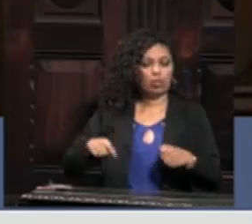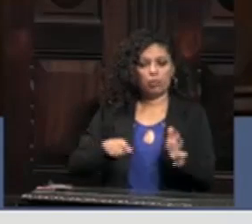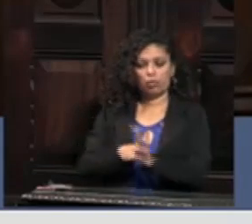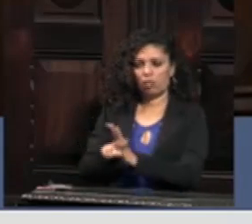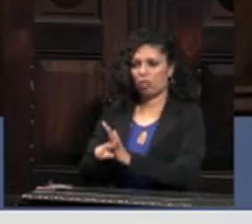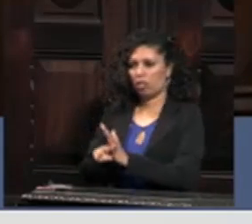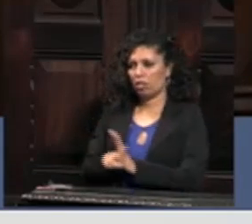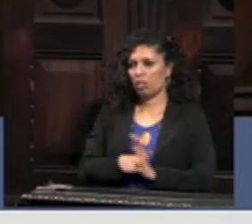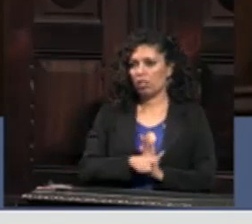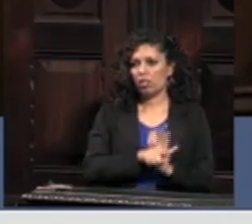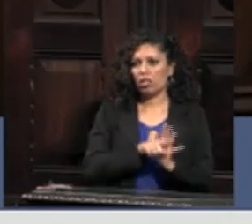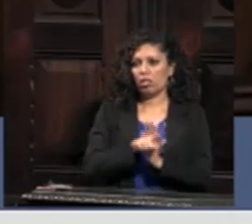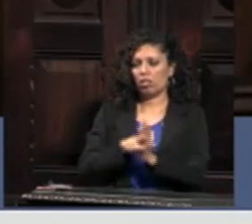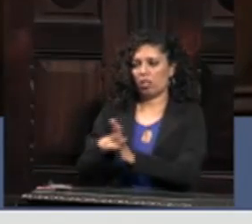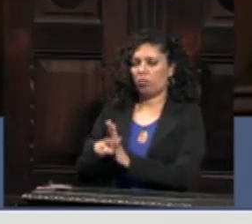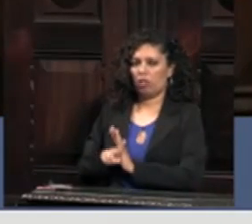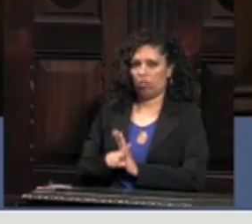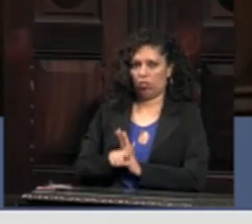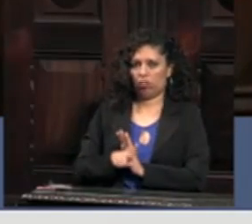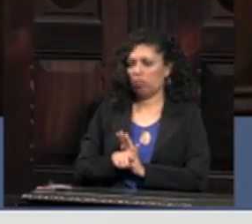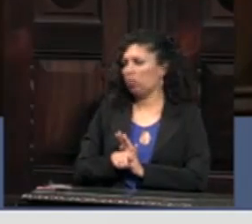Isso precisa ser